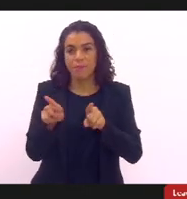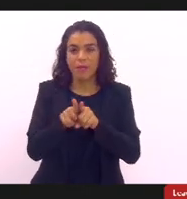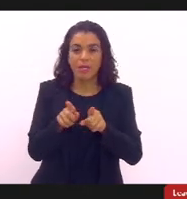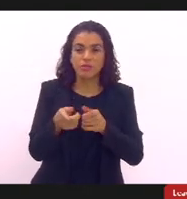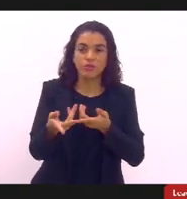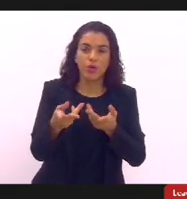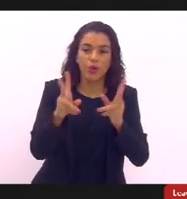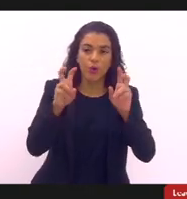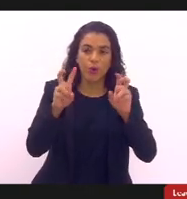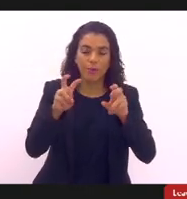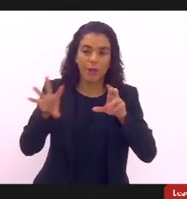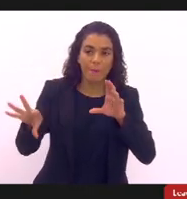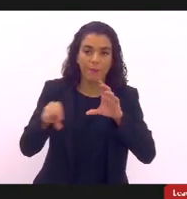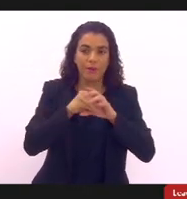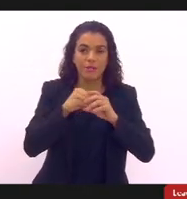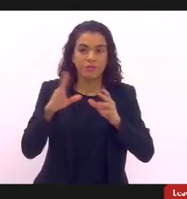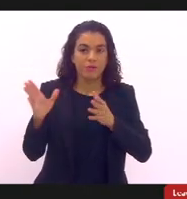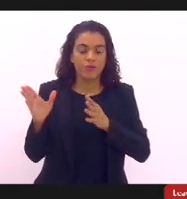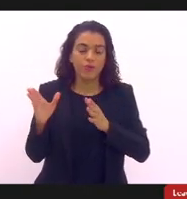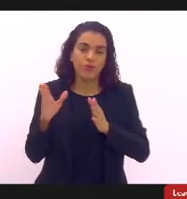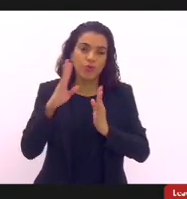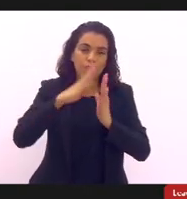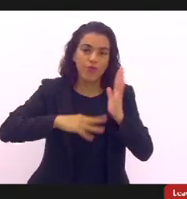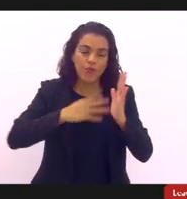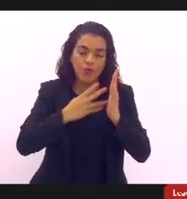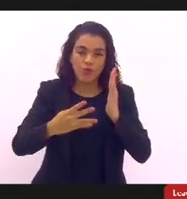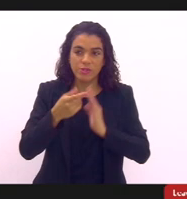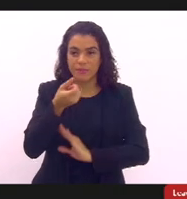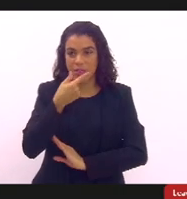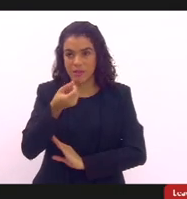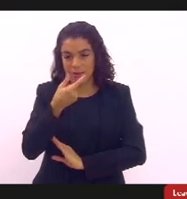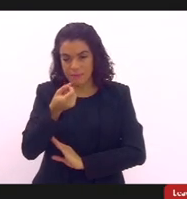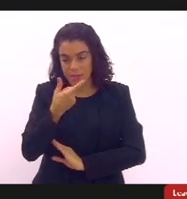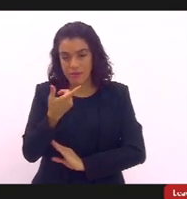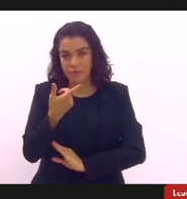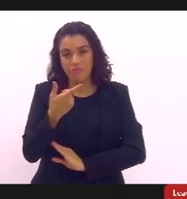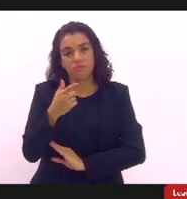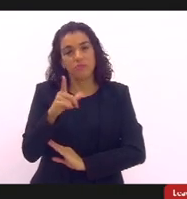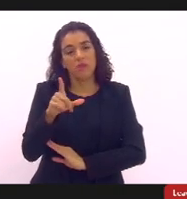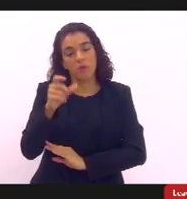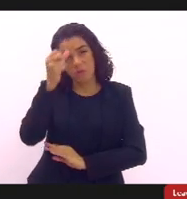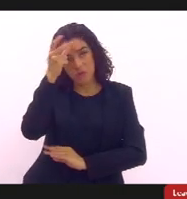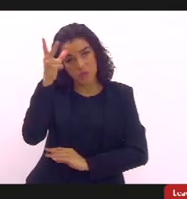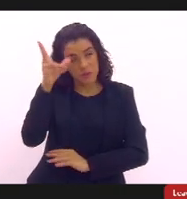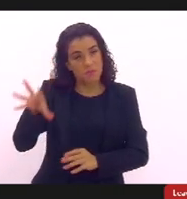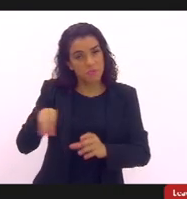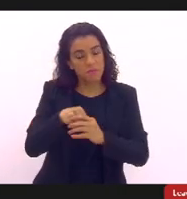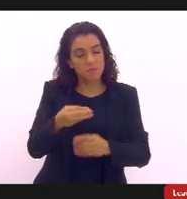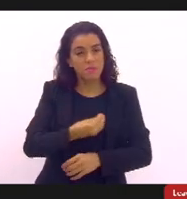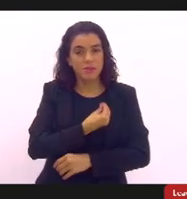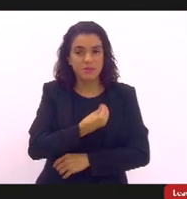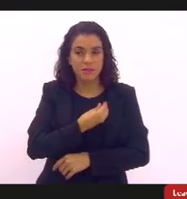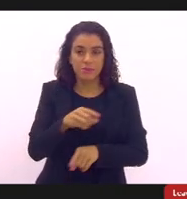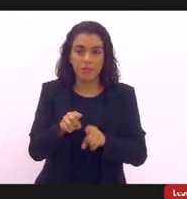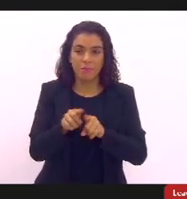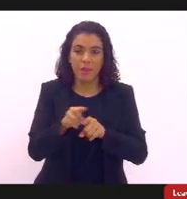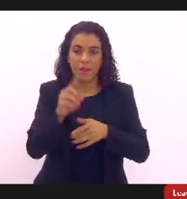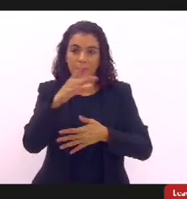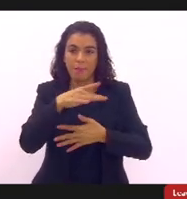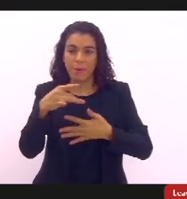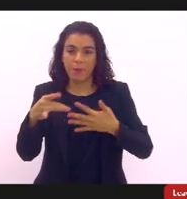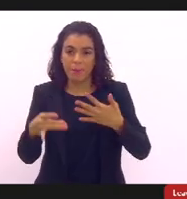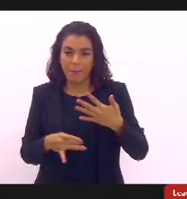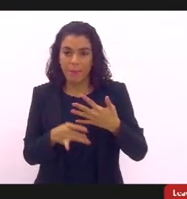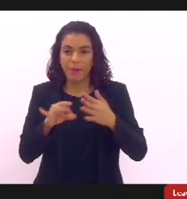medicamento, como falei, o município participa desse GT permanente. Aqui alguns esclarecimentos institucionais,